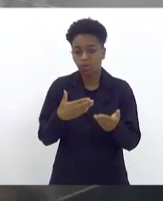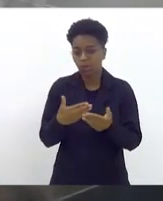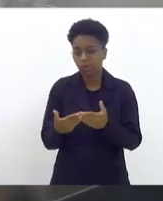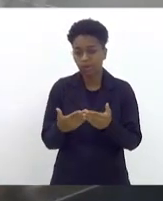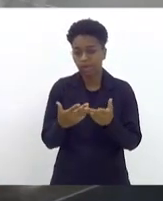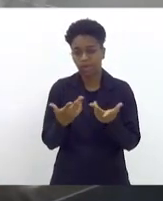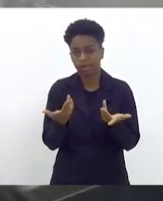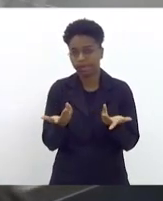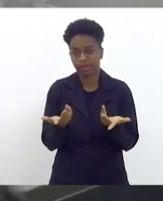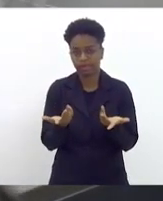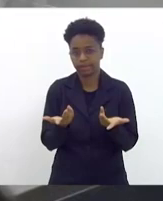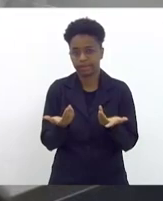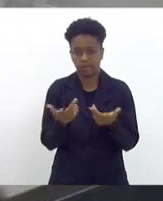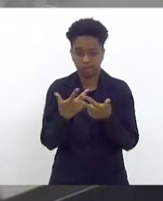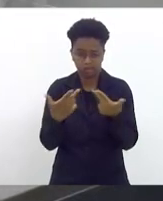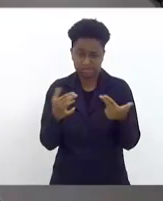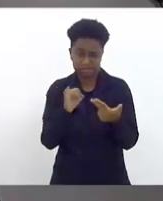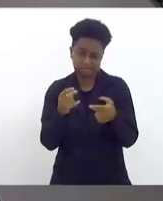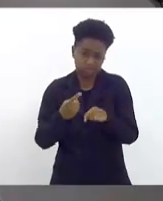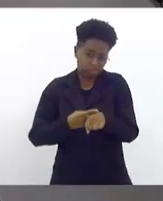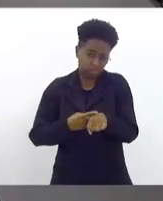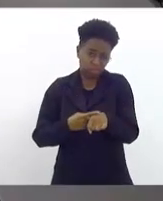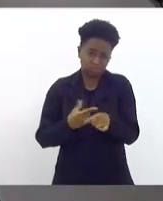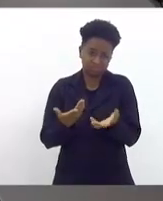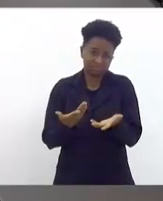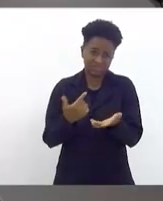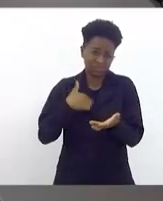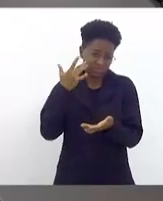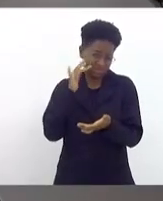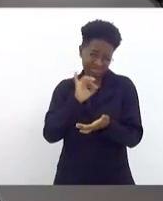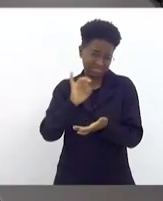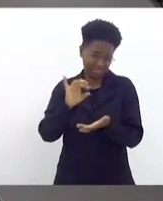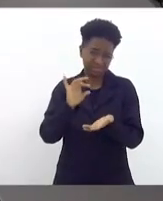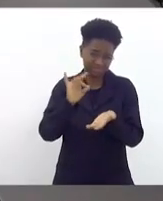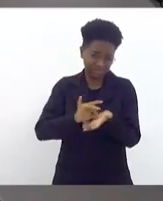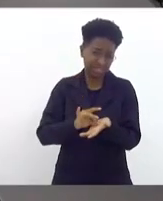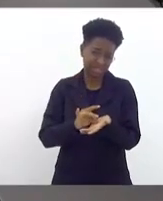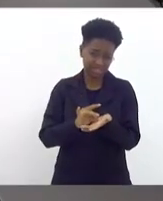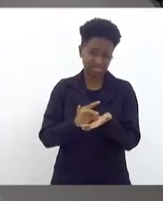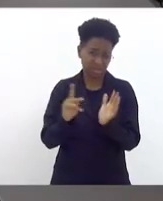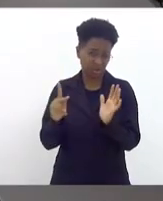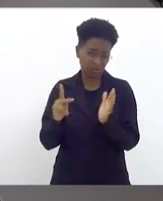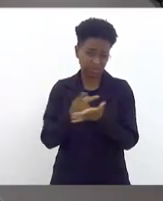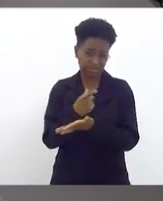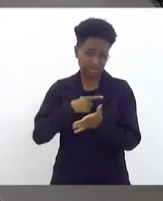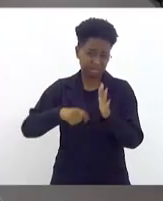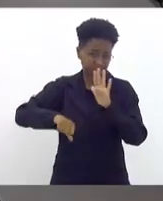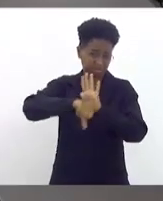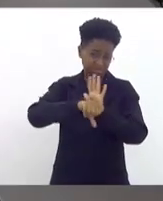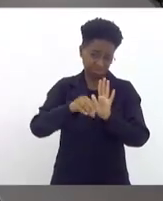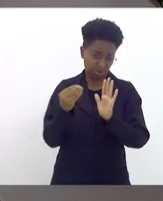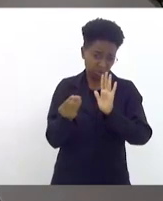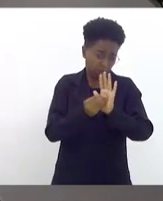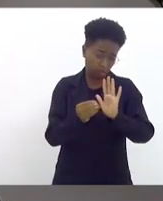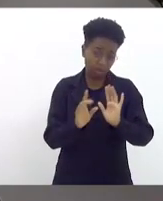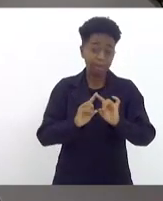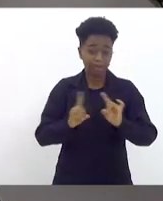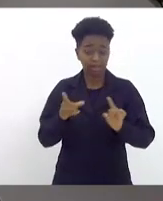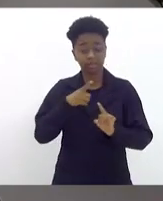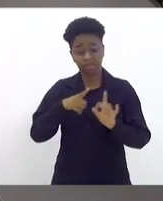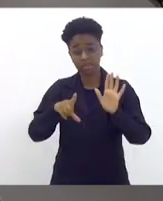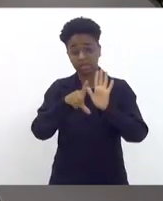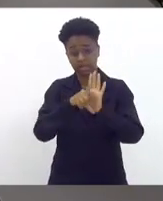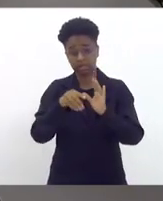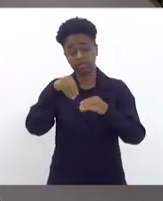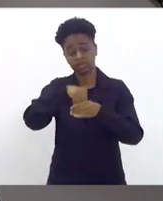eventual ludismo eu não sei nem se isso tá se aplicando no código no código penal ainda mas existe dispositivo no